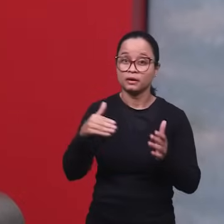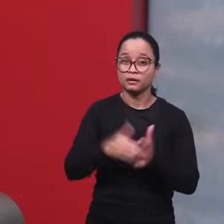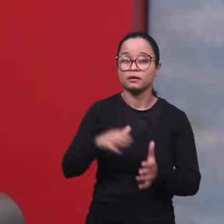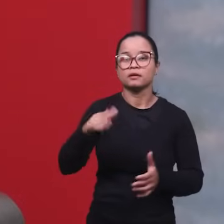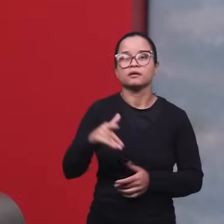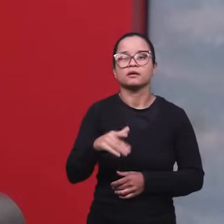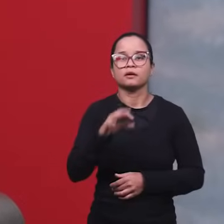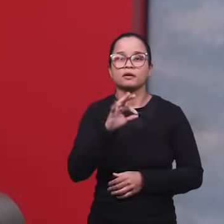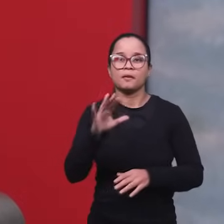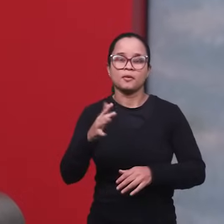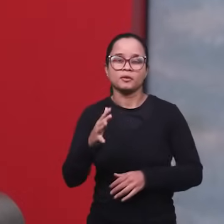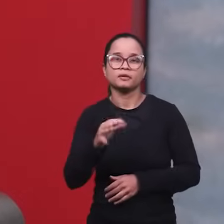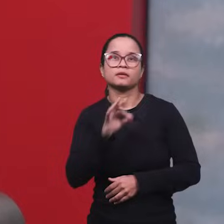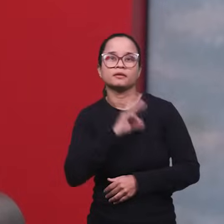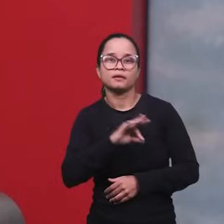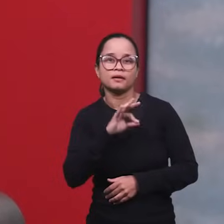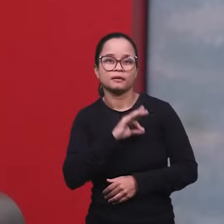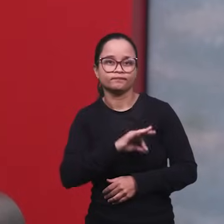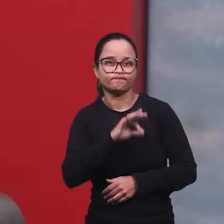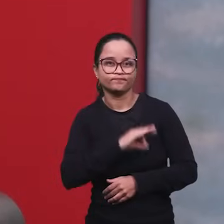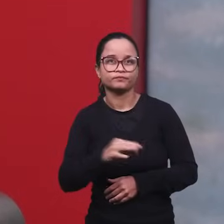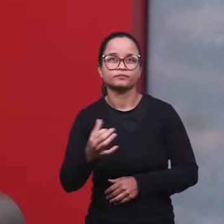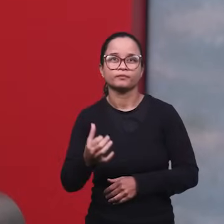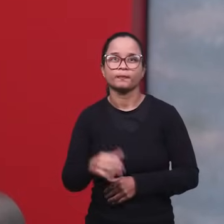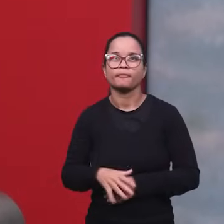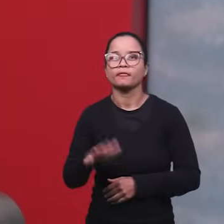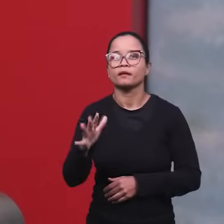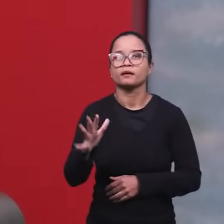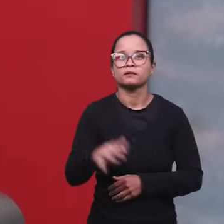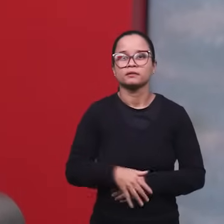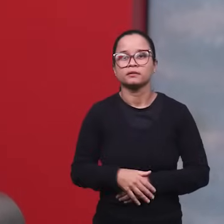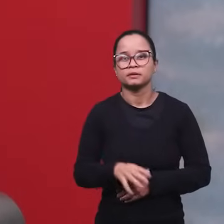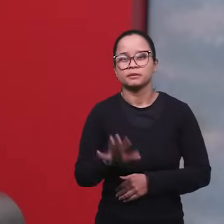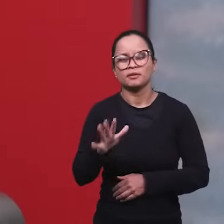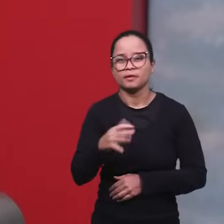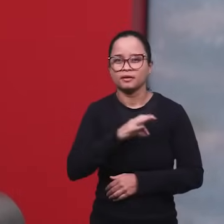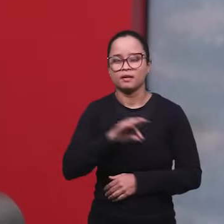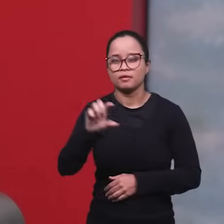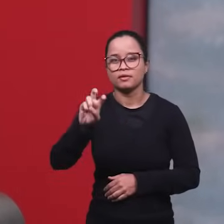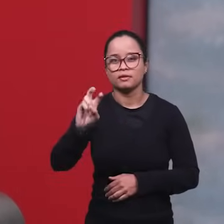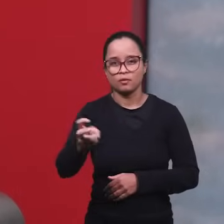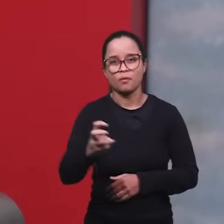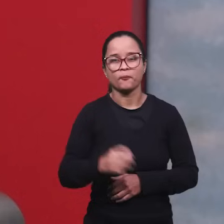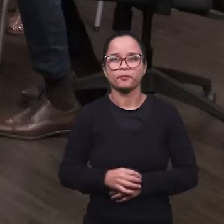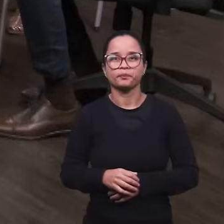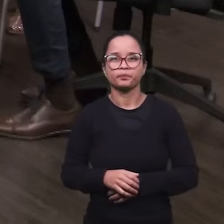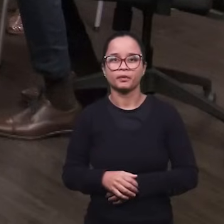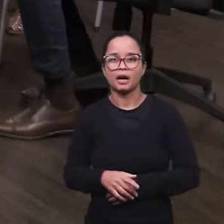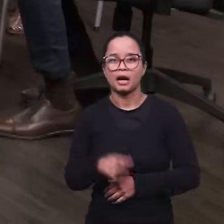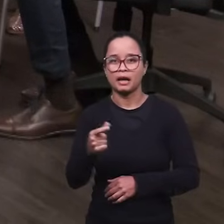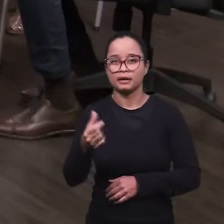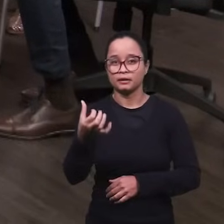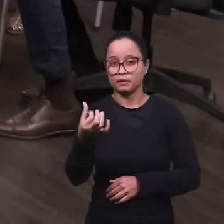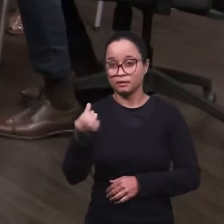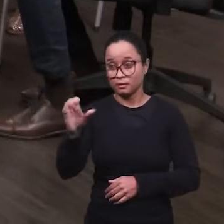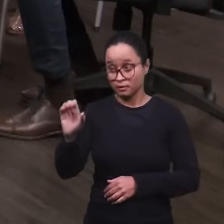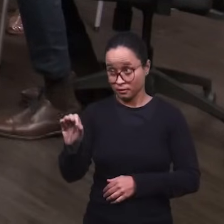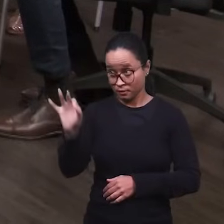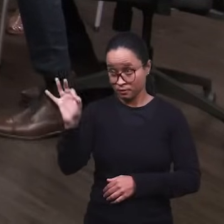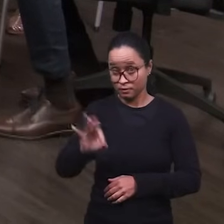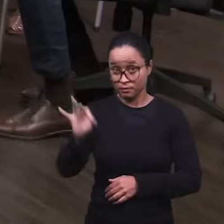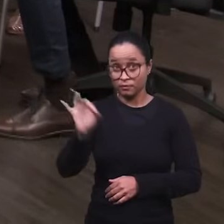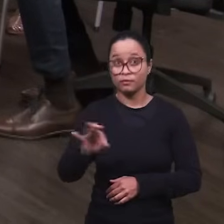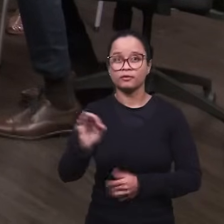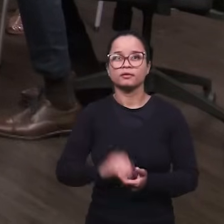coeficiente de 60 na sua média de salário. Imagina que é uma média alta. Imagina que é uma média de R$5.000. E aí aplica 60%, 15 anos